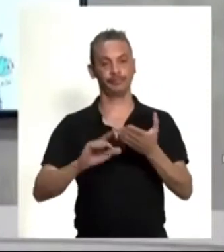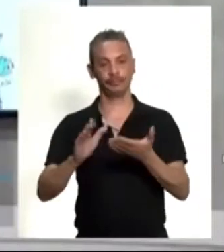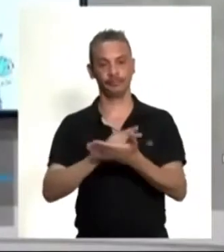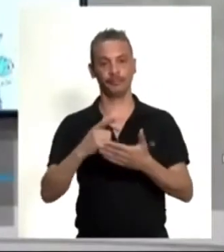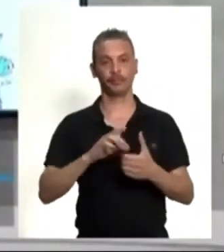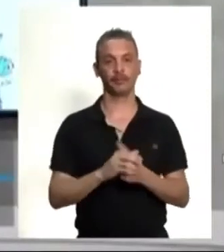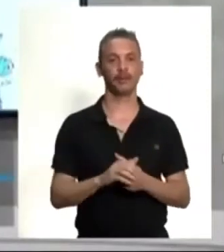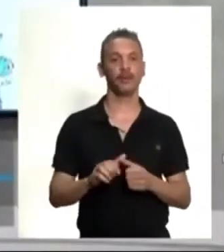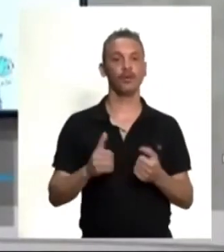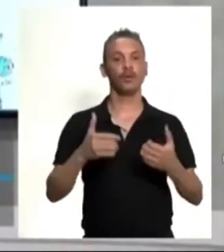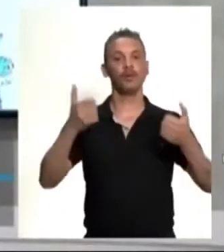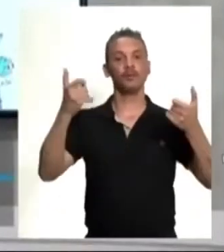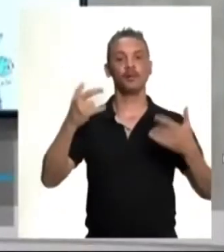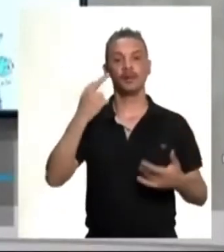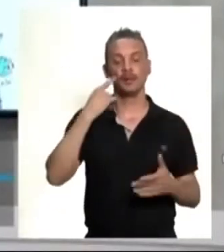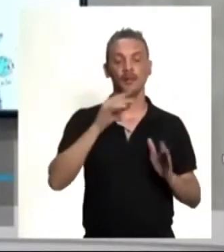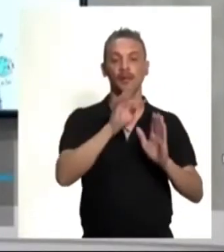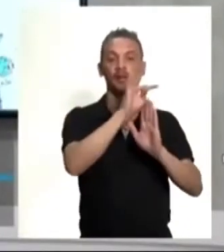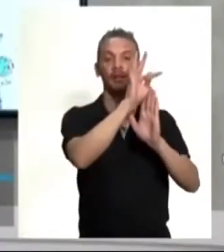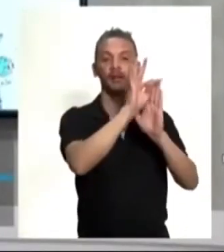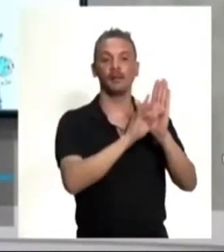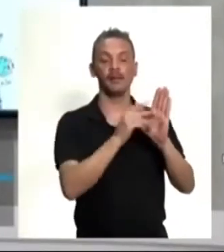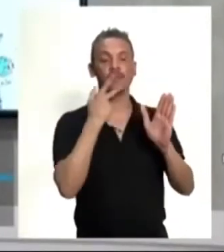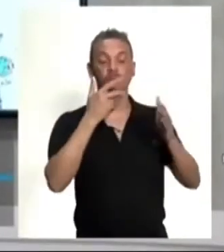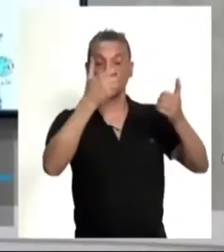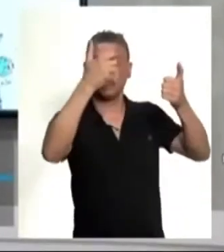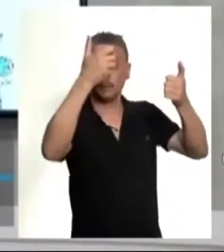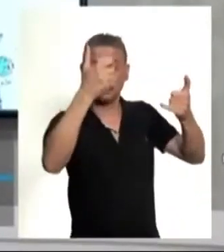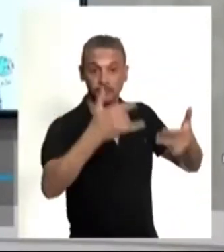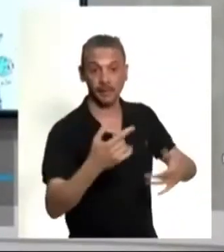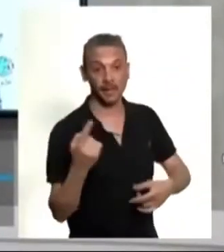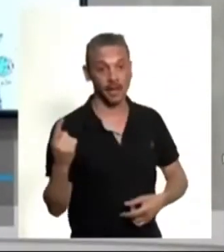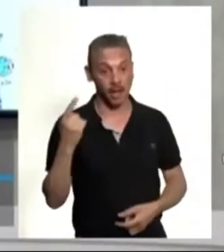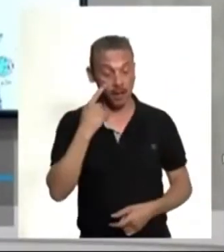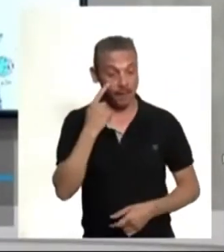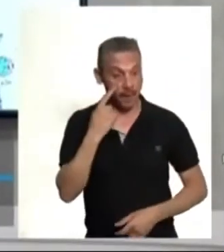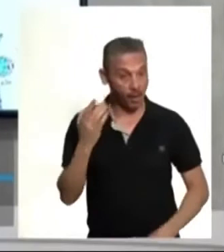isso fica claro? No texto, quando diz,